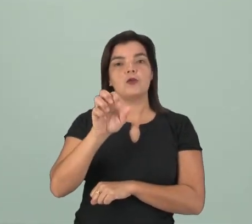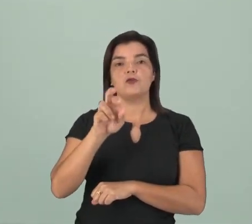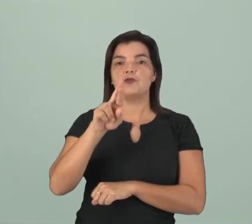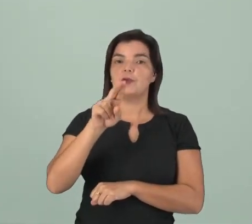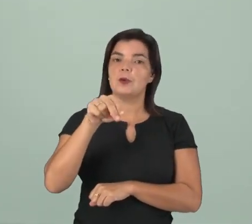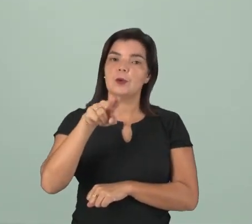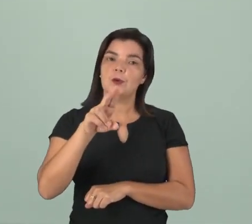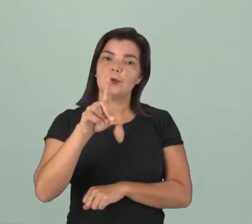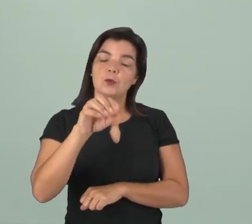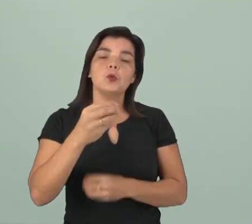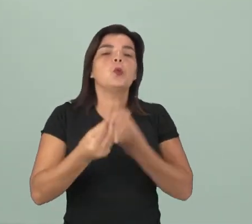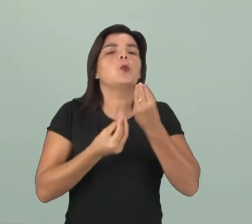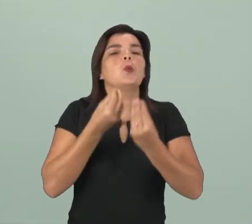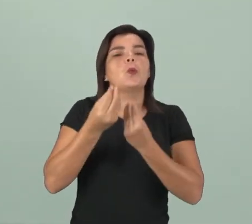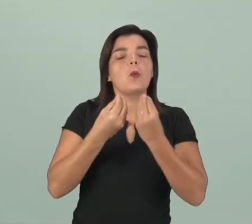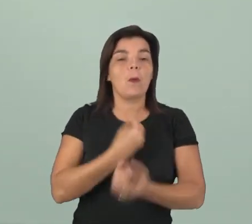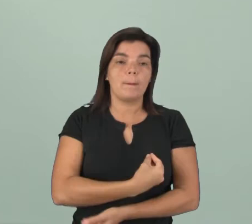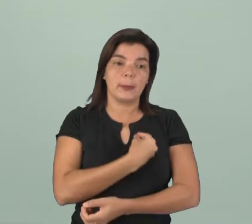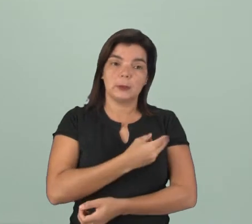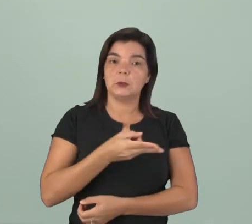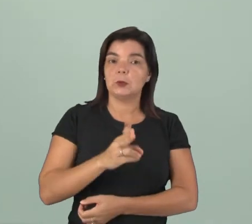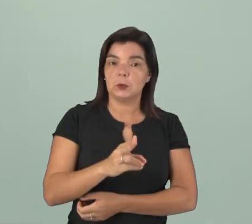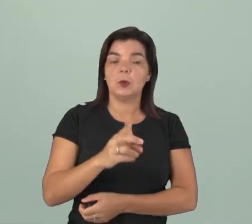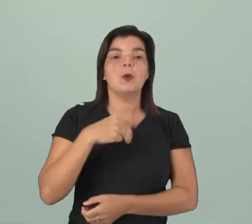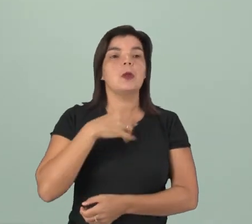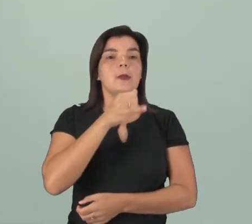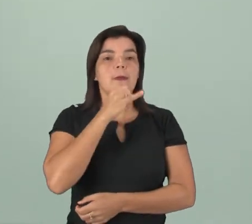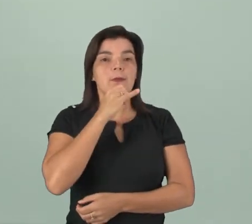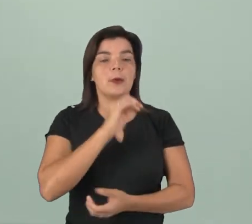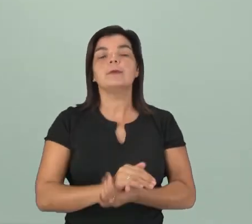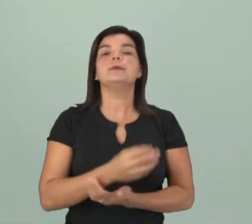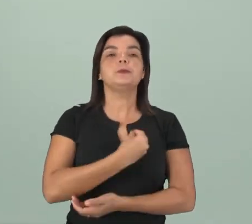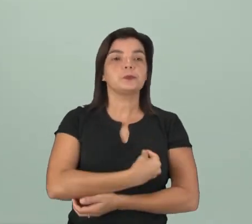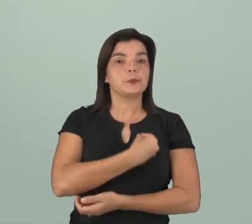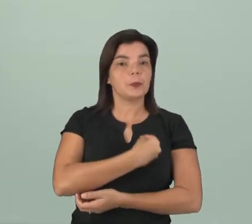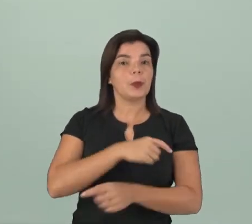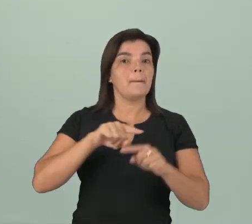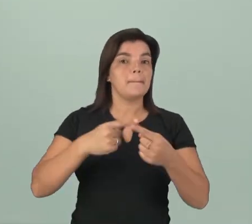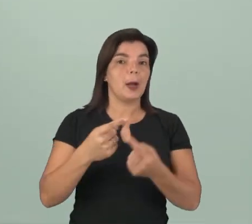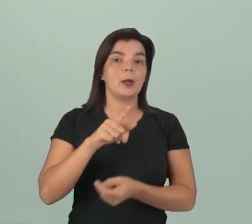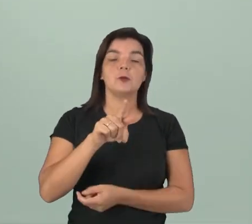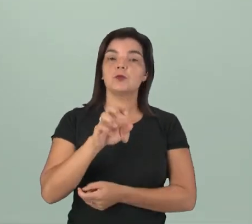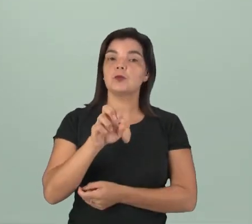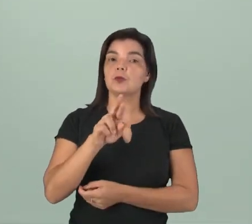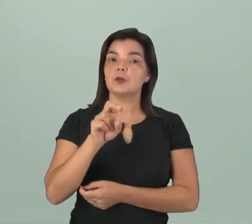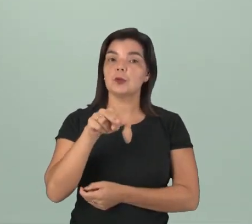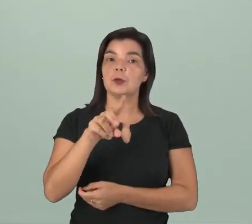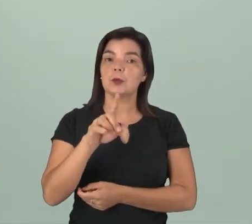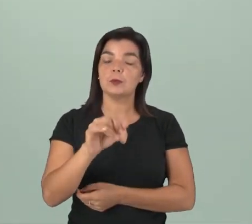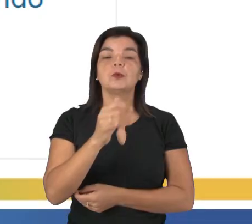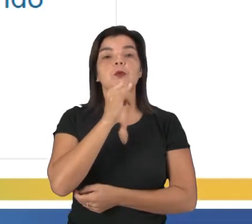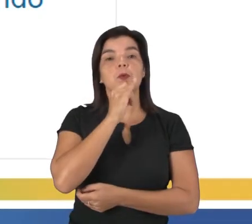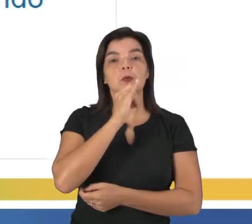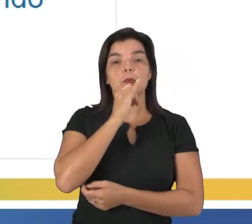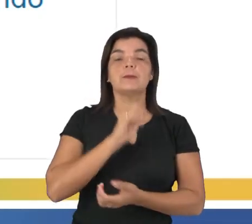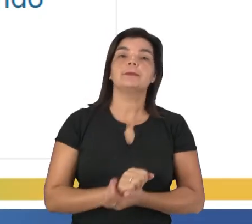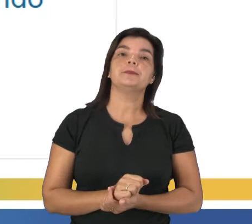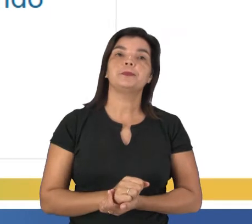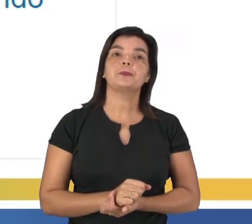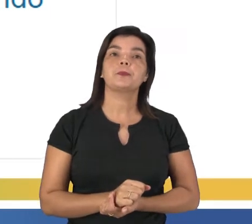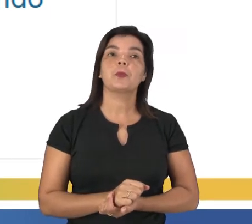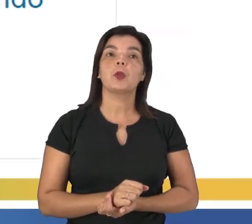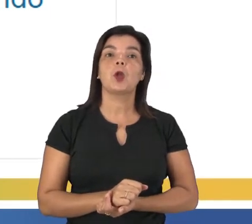tá? Então, como é que se forma o presente contínuo? Eu pego o verbo estar mais o gerúndio. Ali o exemplo, ó.